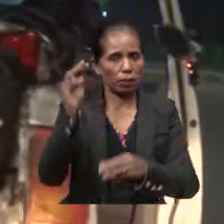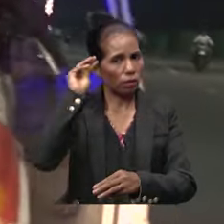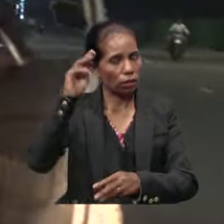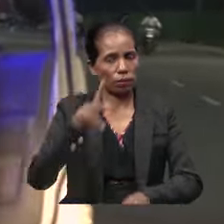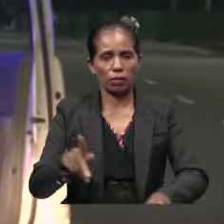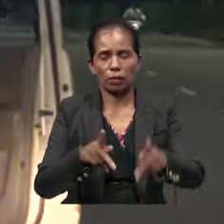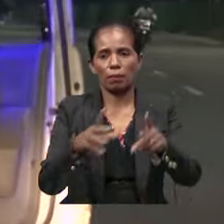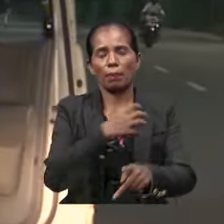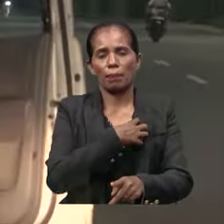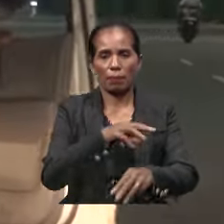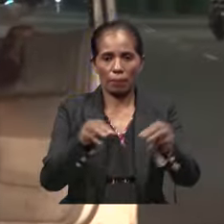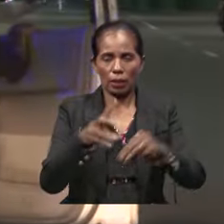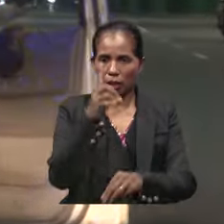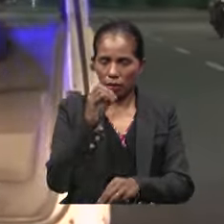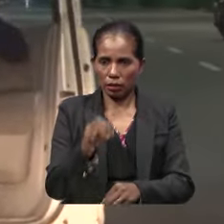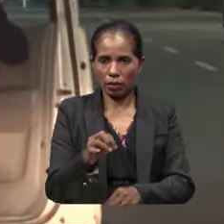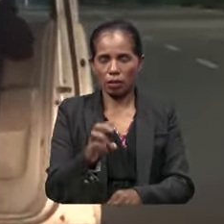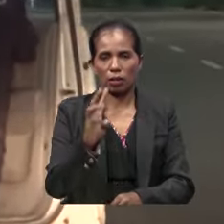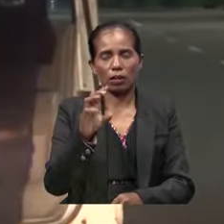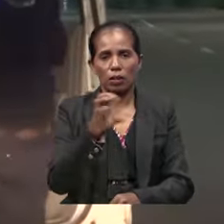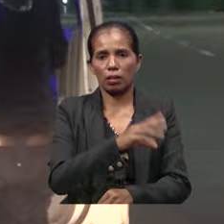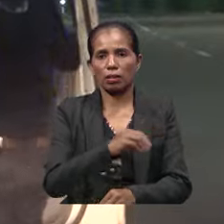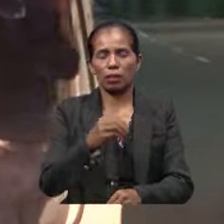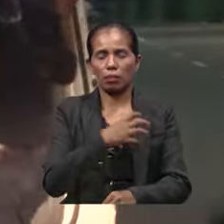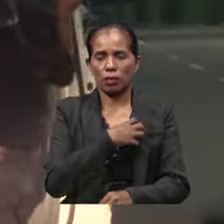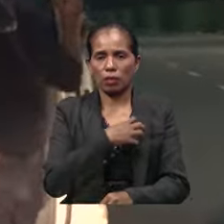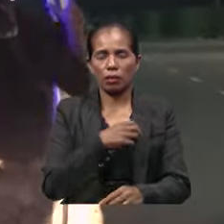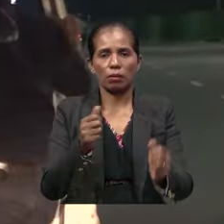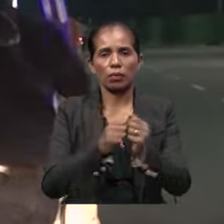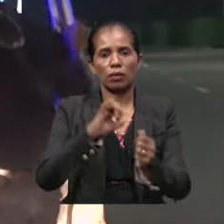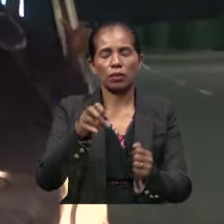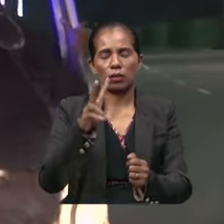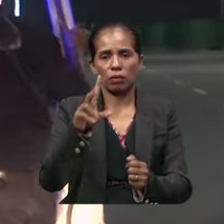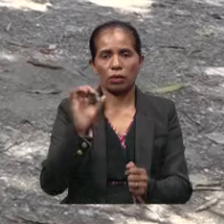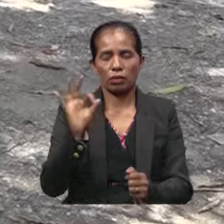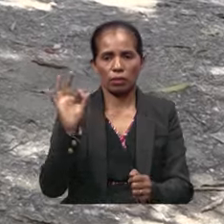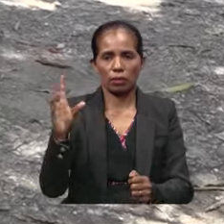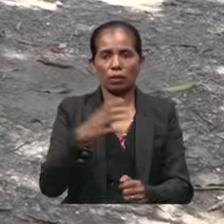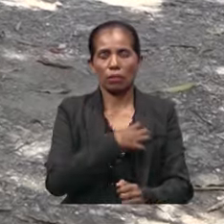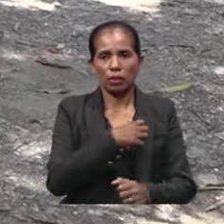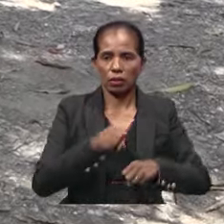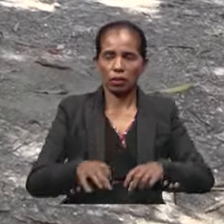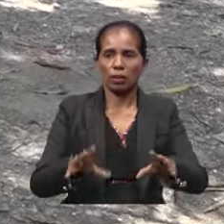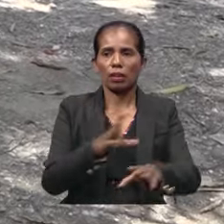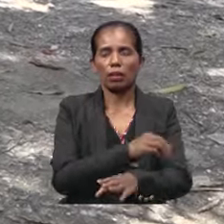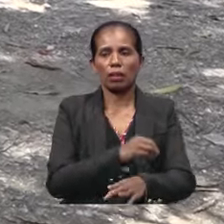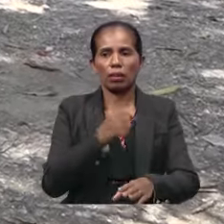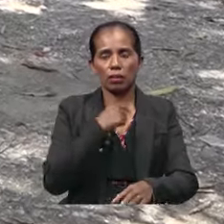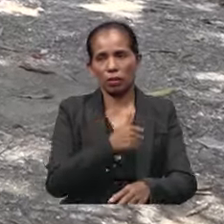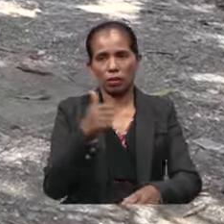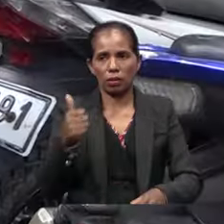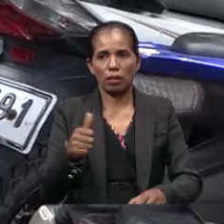dili, pentel munisipi dili, web, taksfor, J2FFDTL, polisi maritima. Makikit no sira